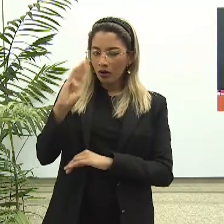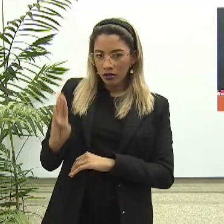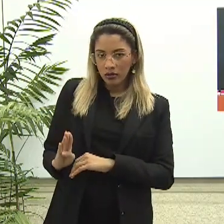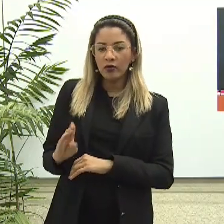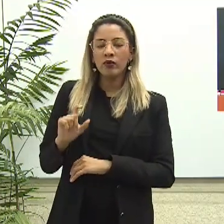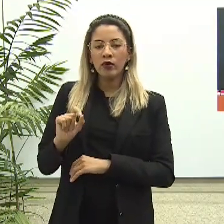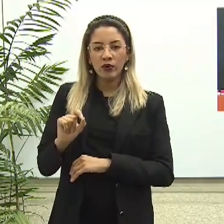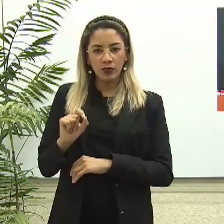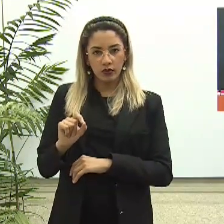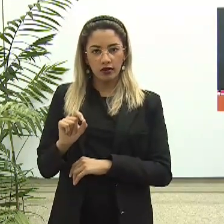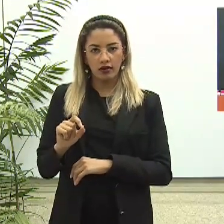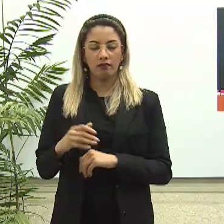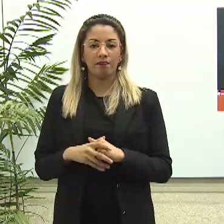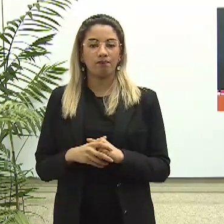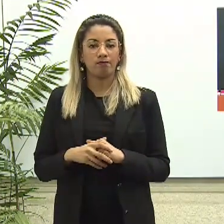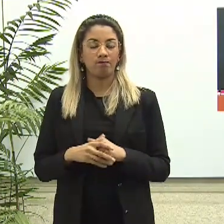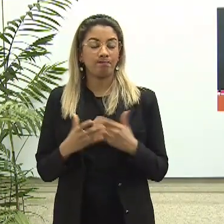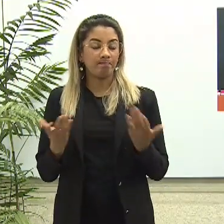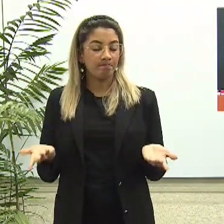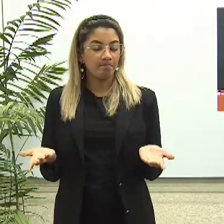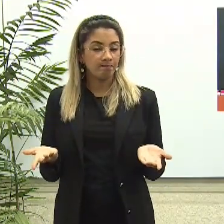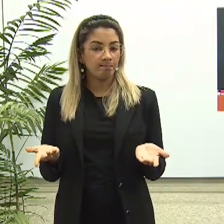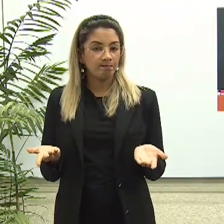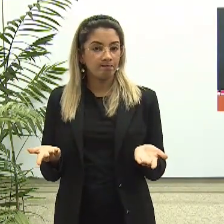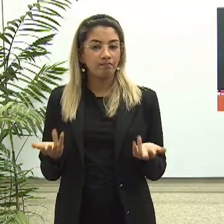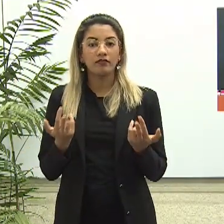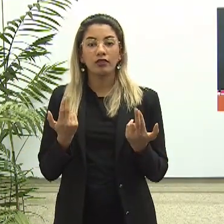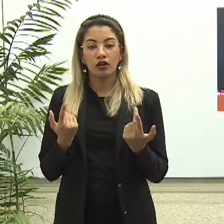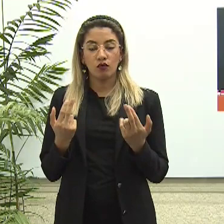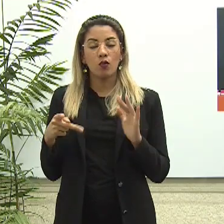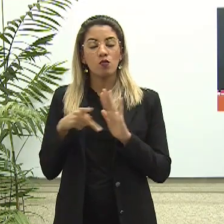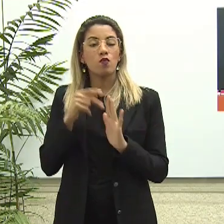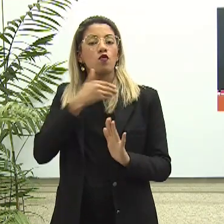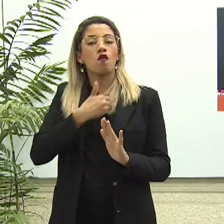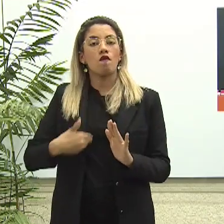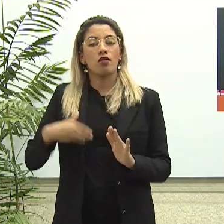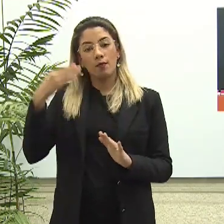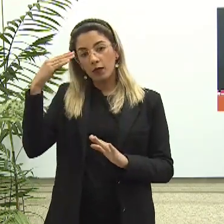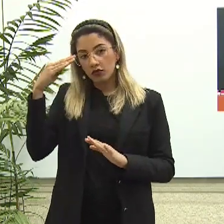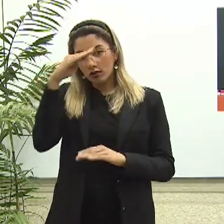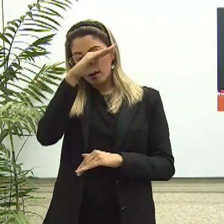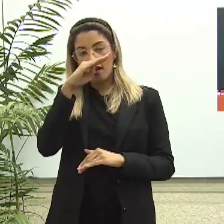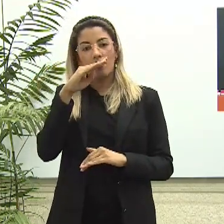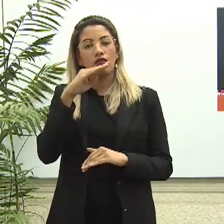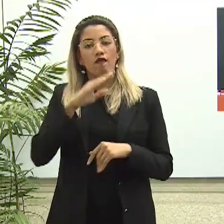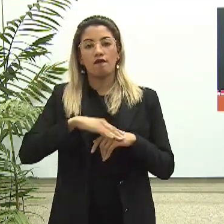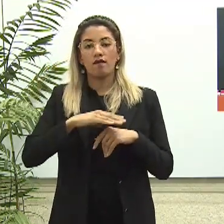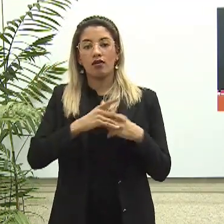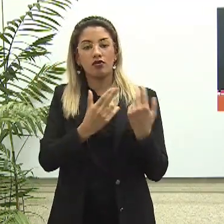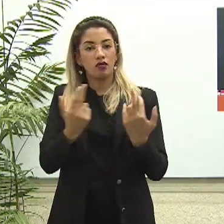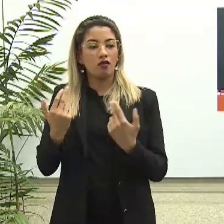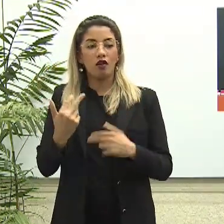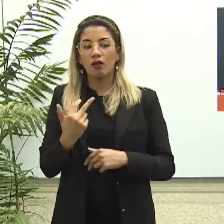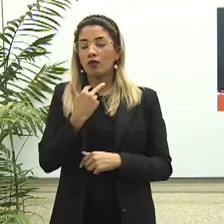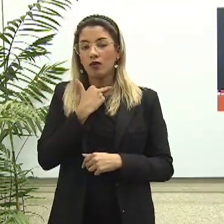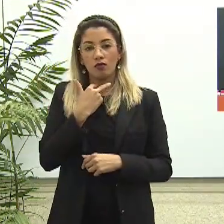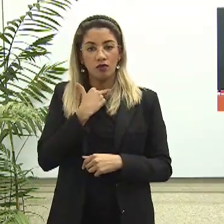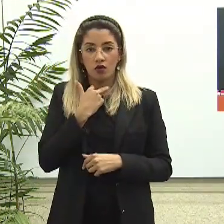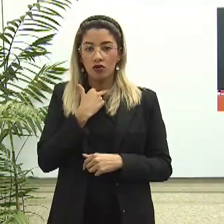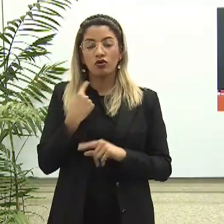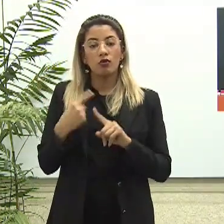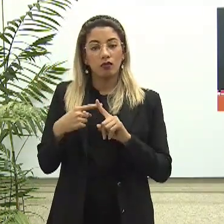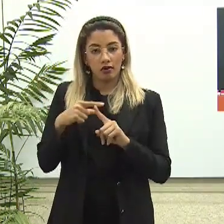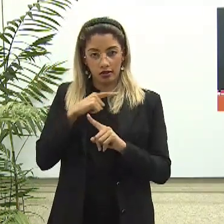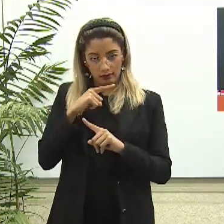ele não pode continuar fazendo que nem o governo bolsonaro que entrega os dados dos Servidores